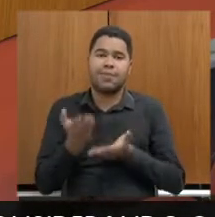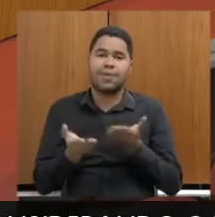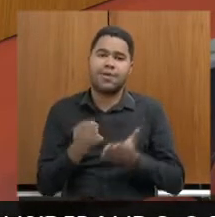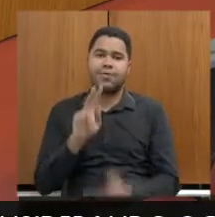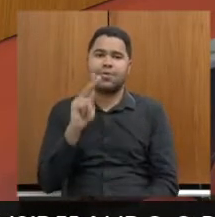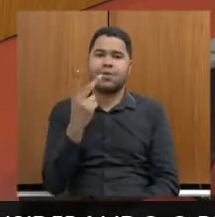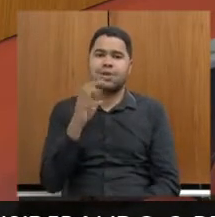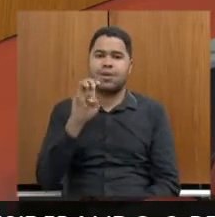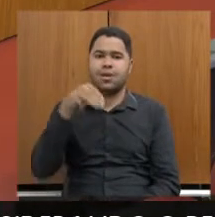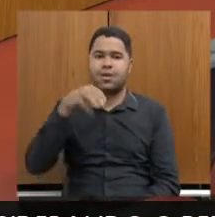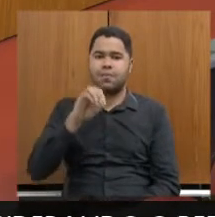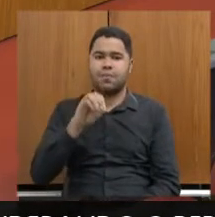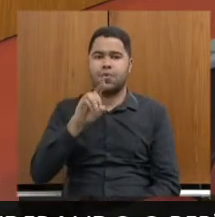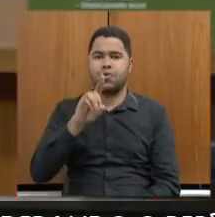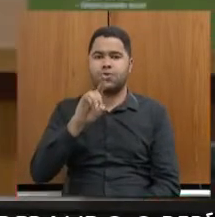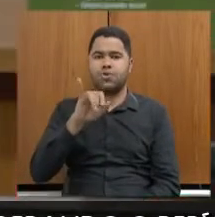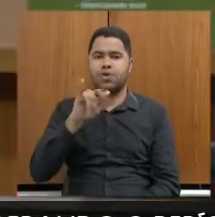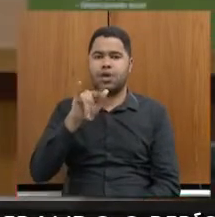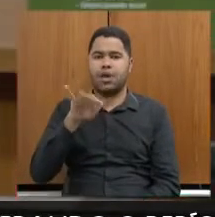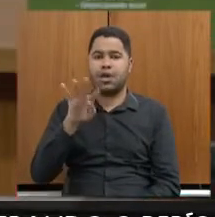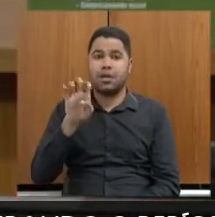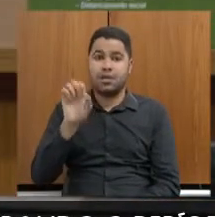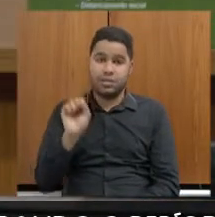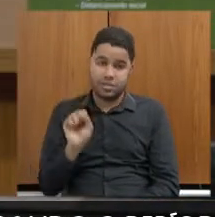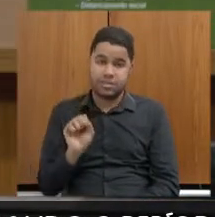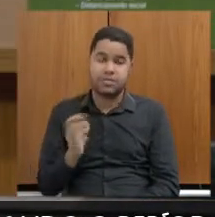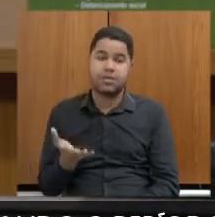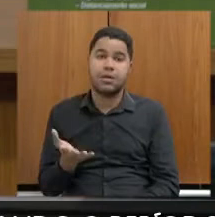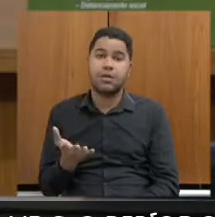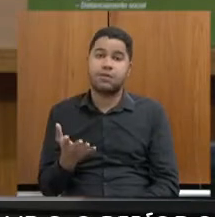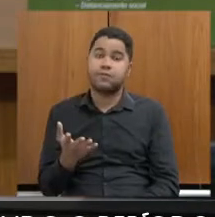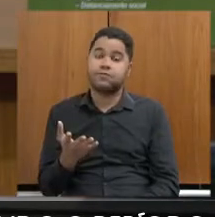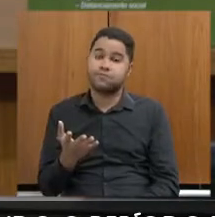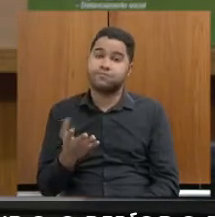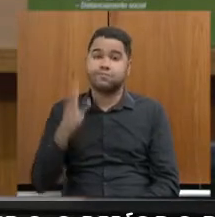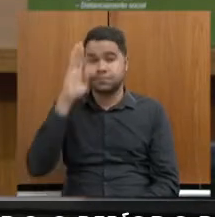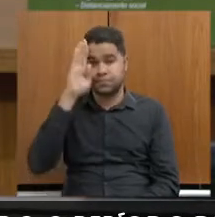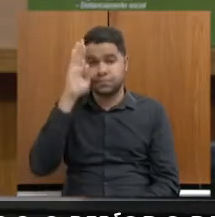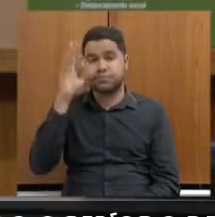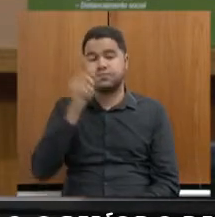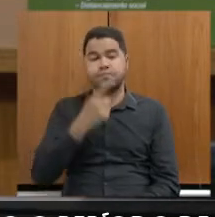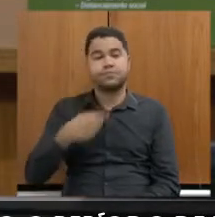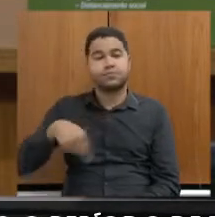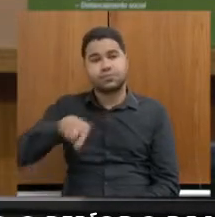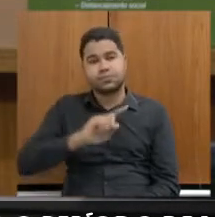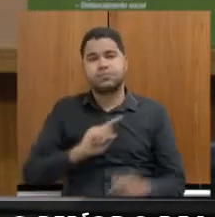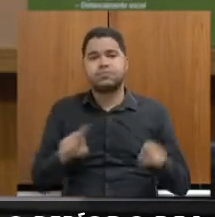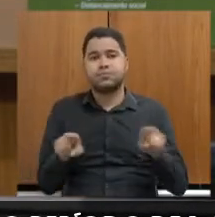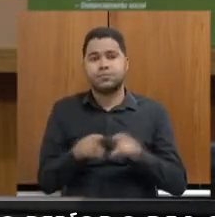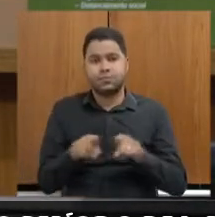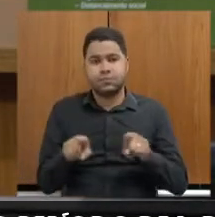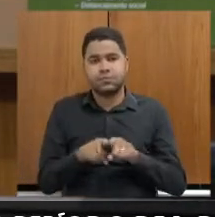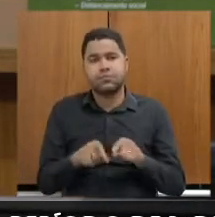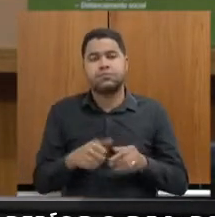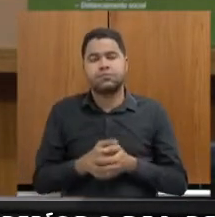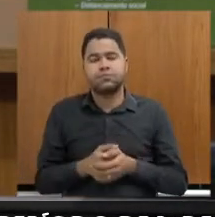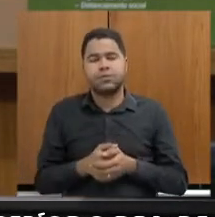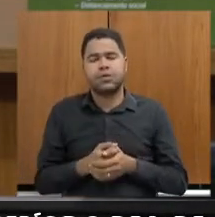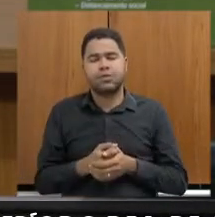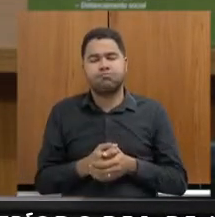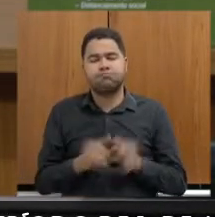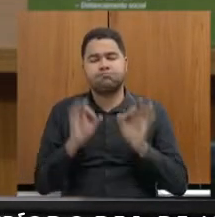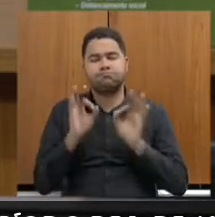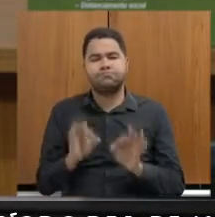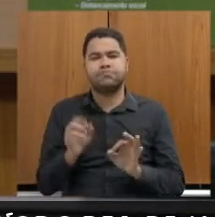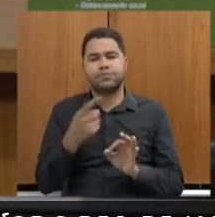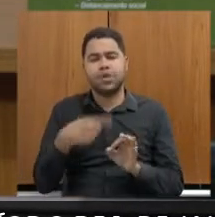hemodiálise então é um é uma é uma prioridade Nossa fazer isso também e pode ter